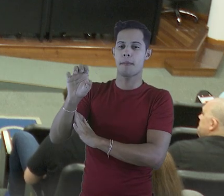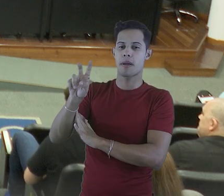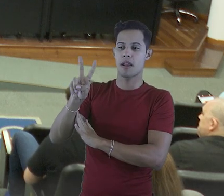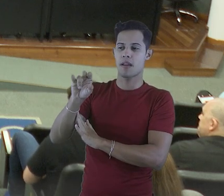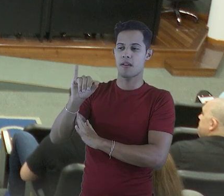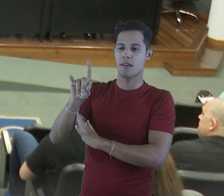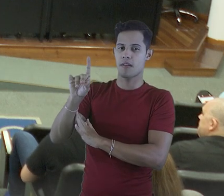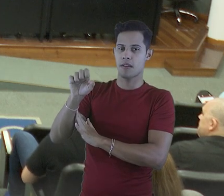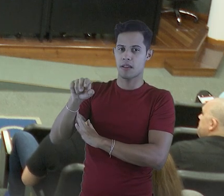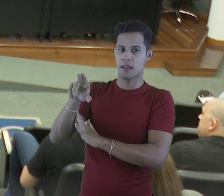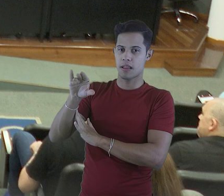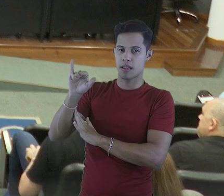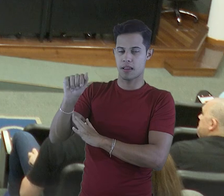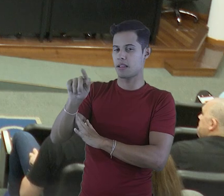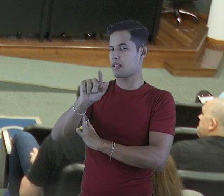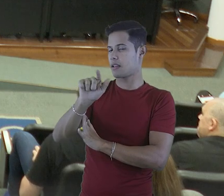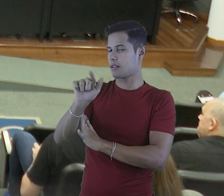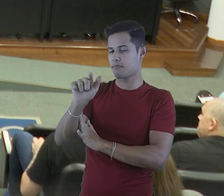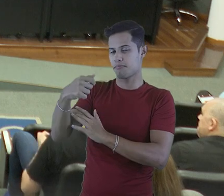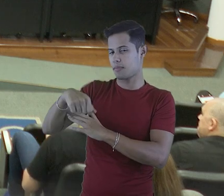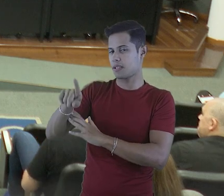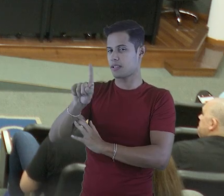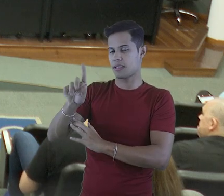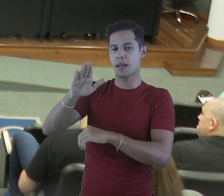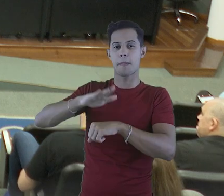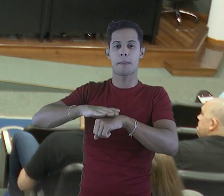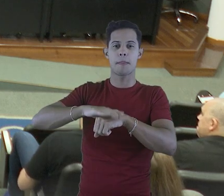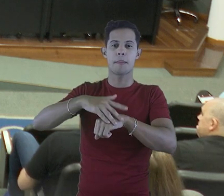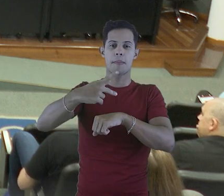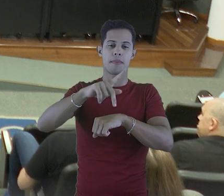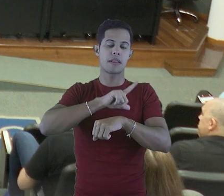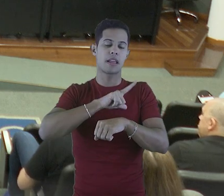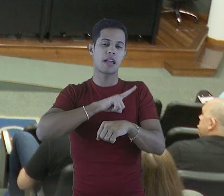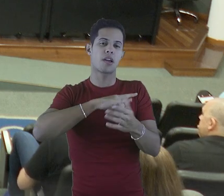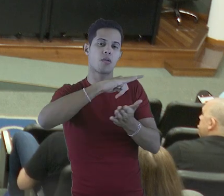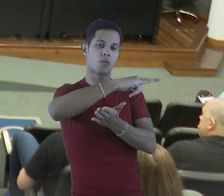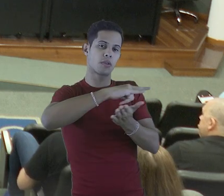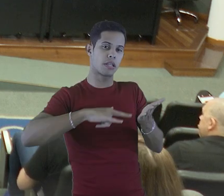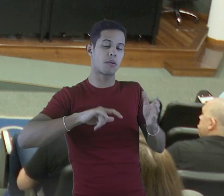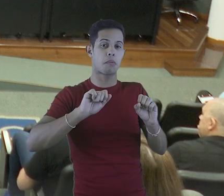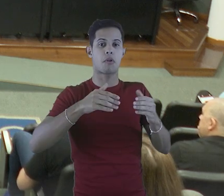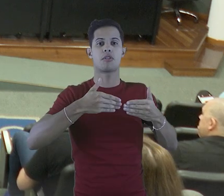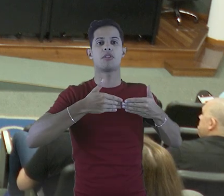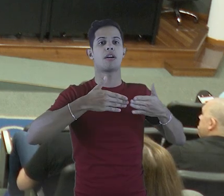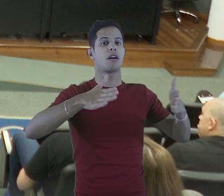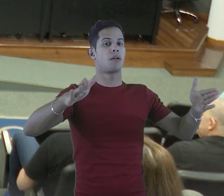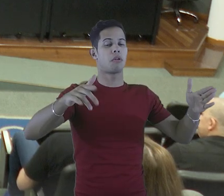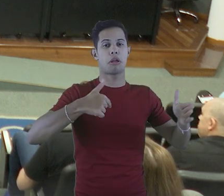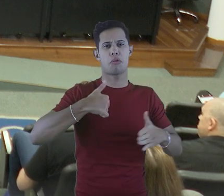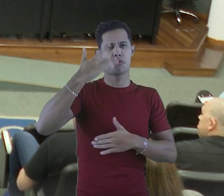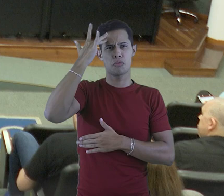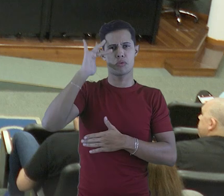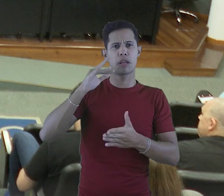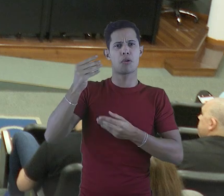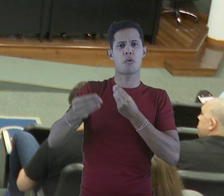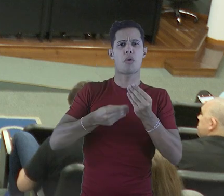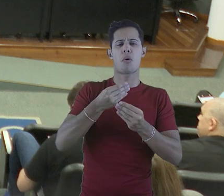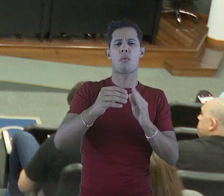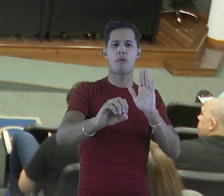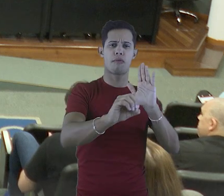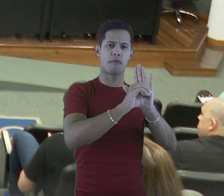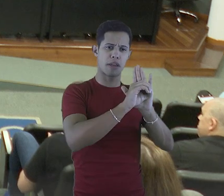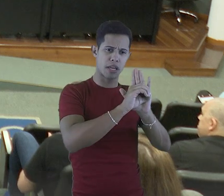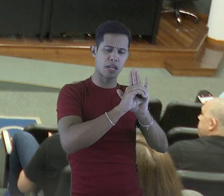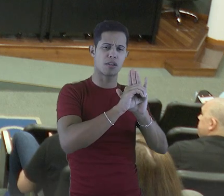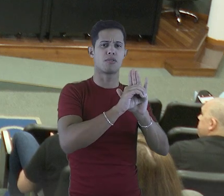você tem no termo em que você está compartilhando aquelas informações e esse termo ele pode ser de maneira ampla não sei se faz isso por ofício se